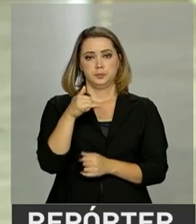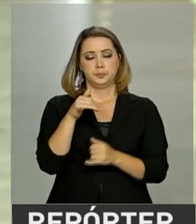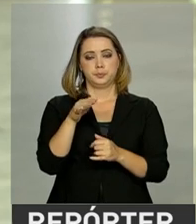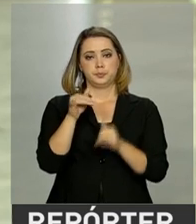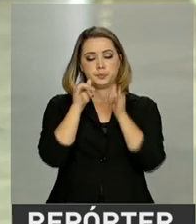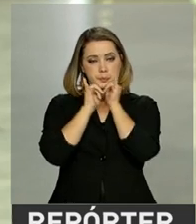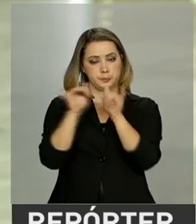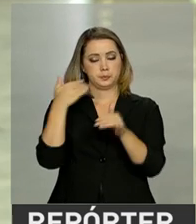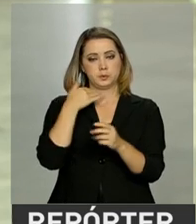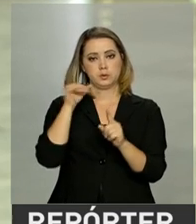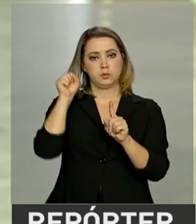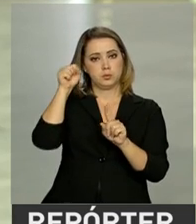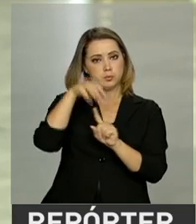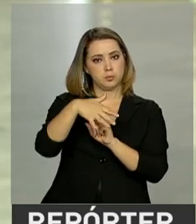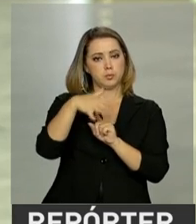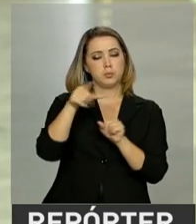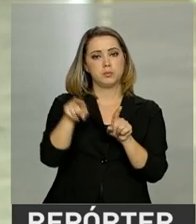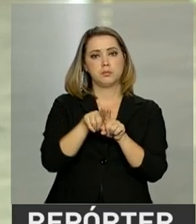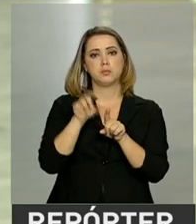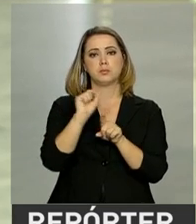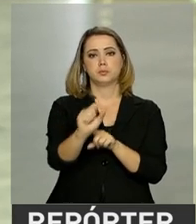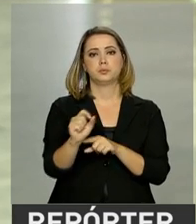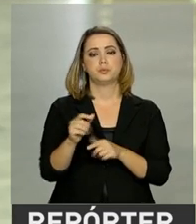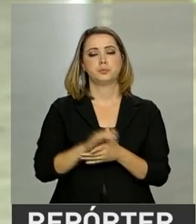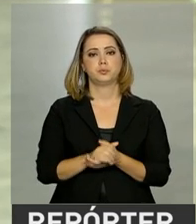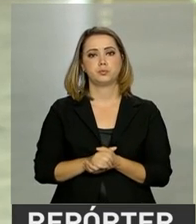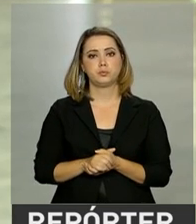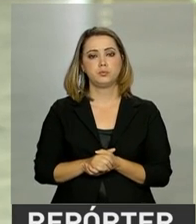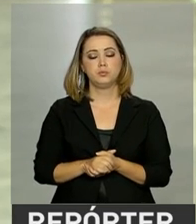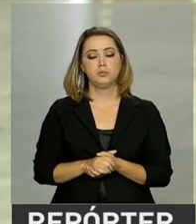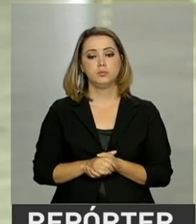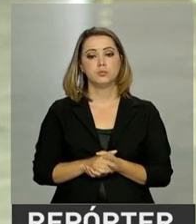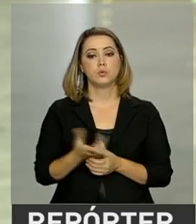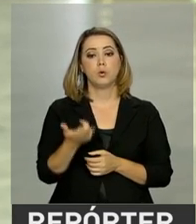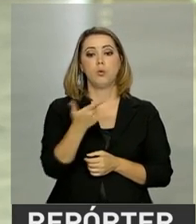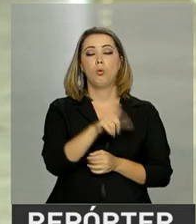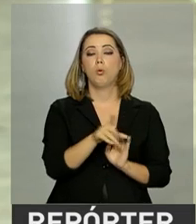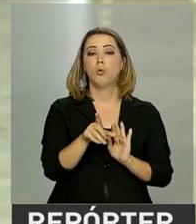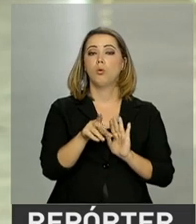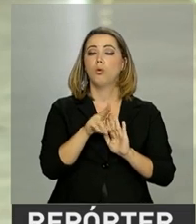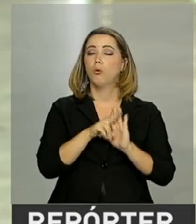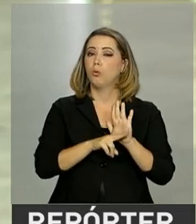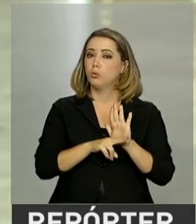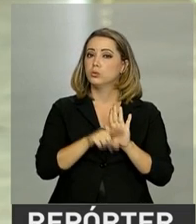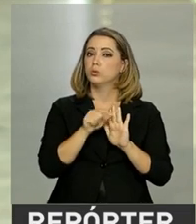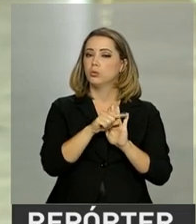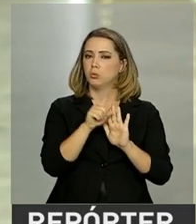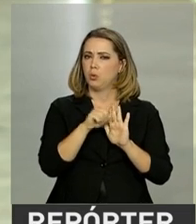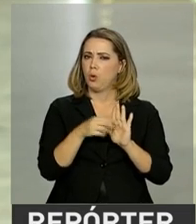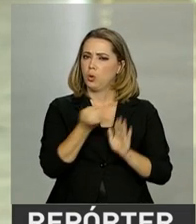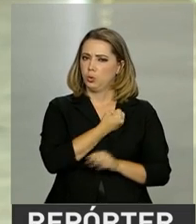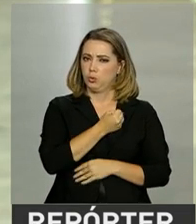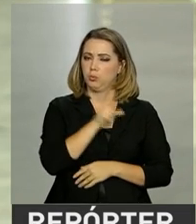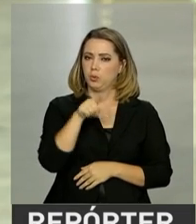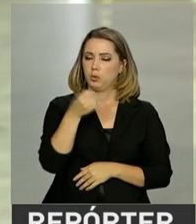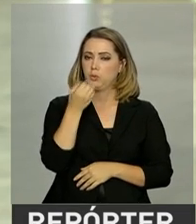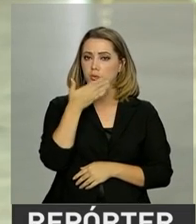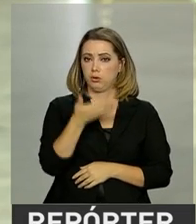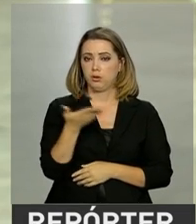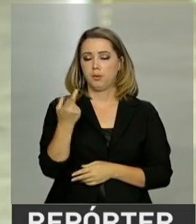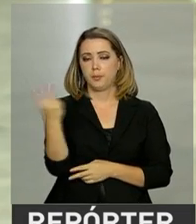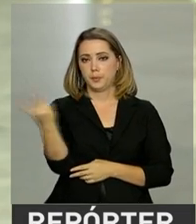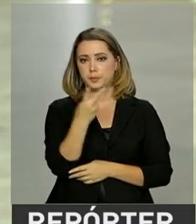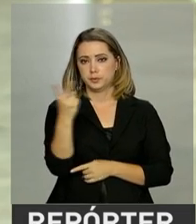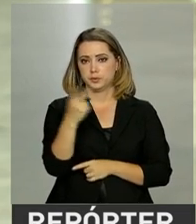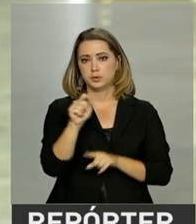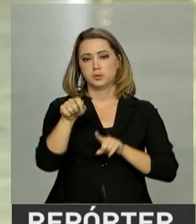desta segunda-feira divulgado pelo banco central e um outro dado positivo da balança comercial nas duas semanas